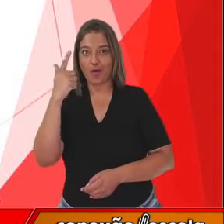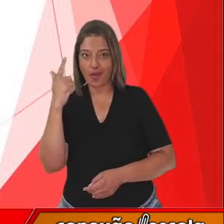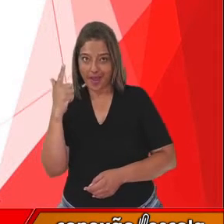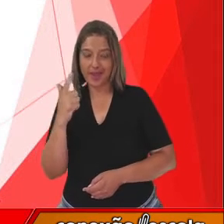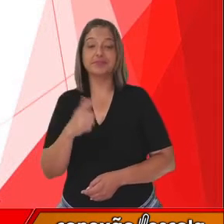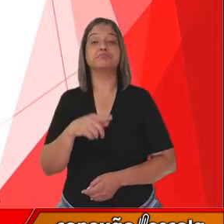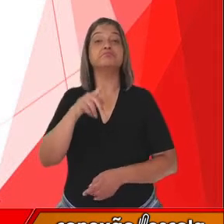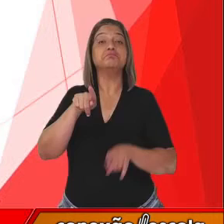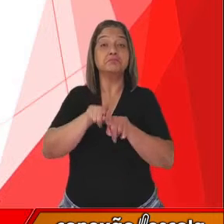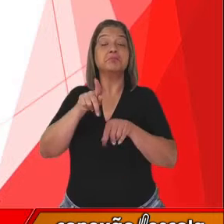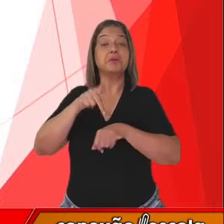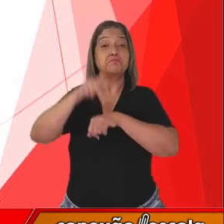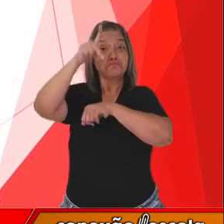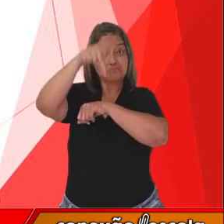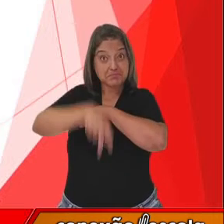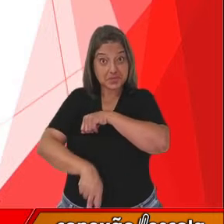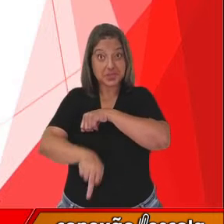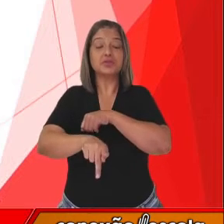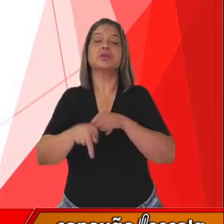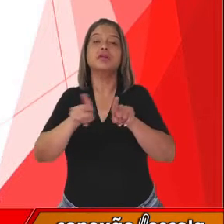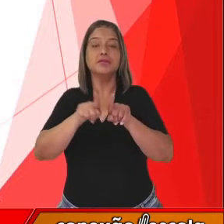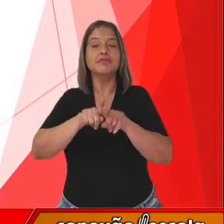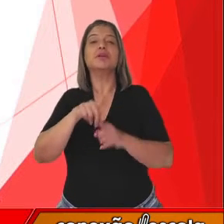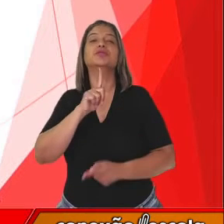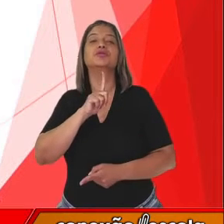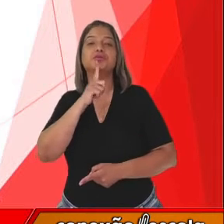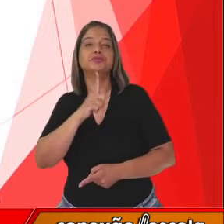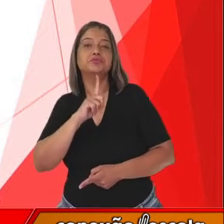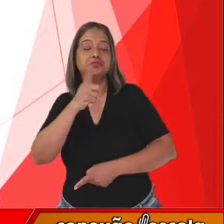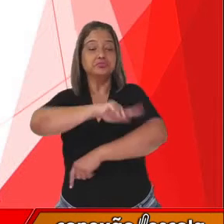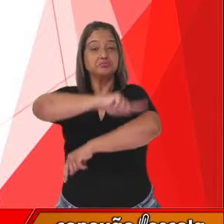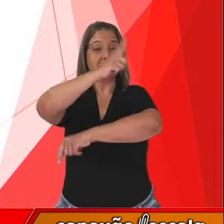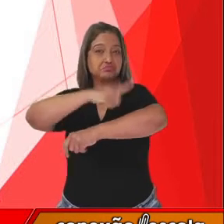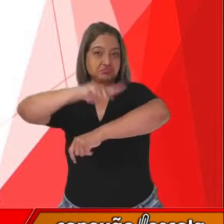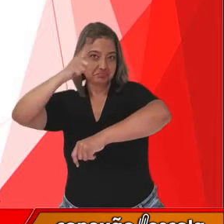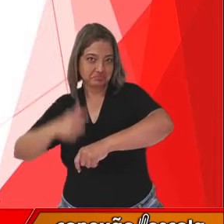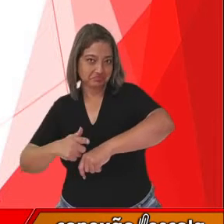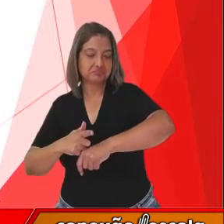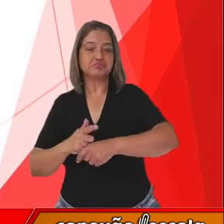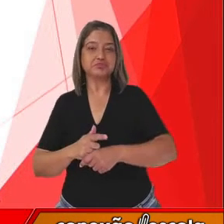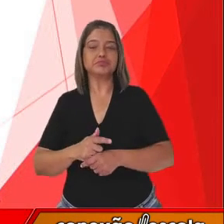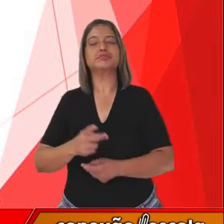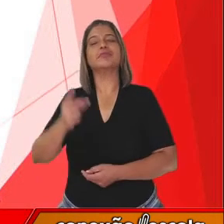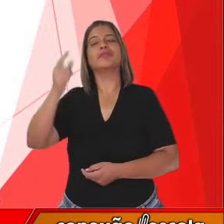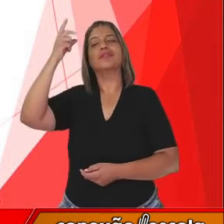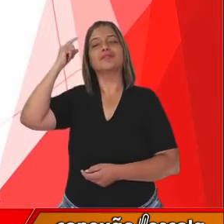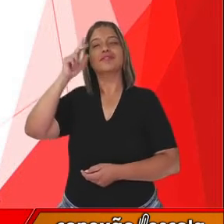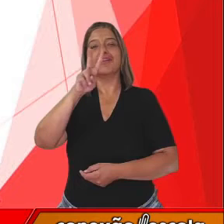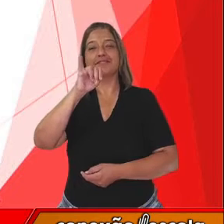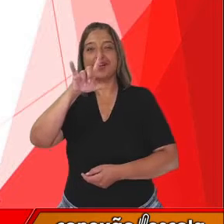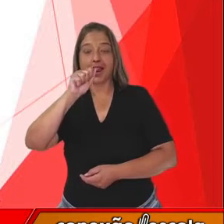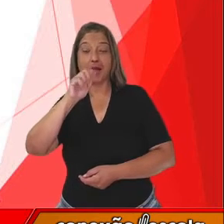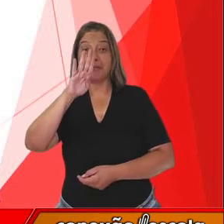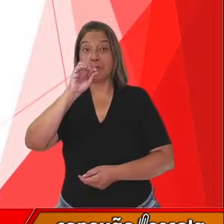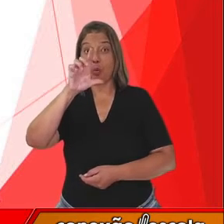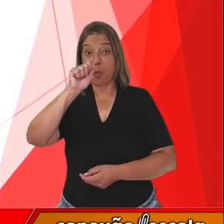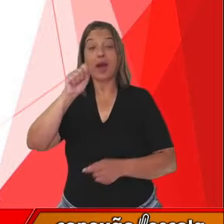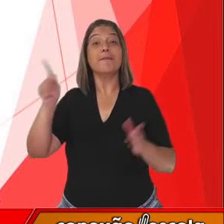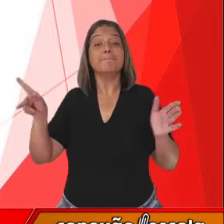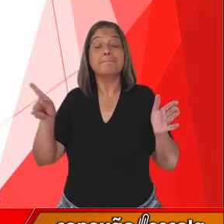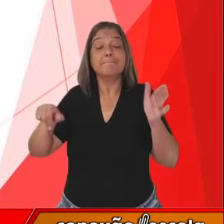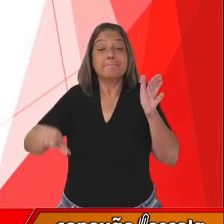Pirenópolis e Cidade de Goiás, antiga Vila Boa e primeira capital de